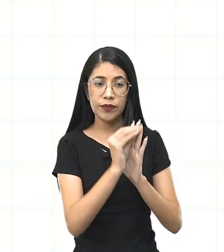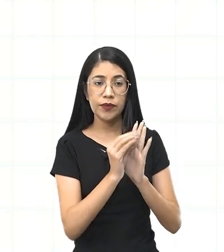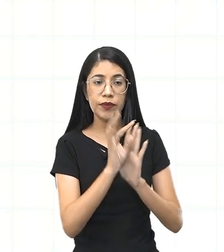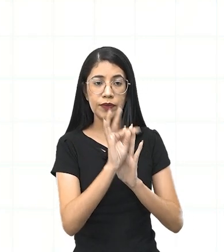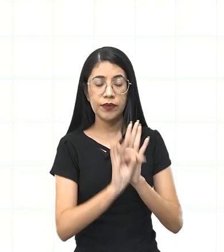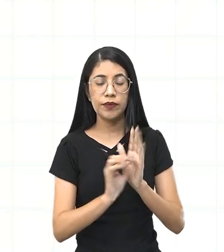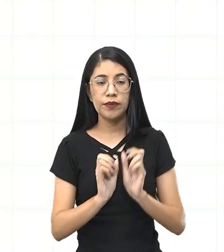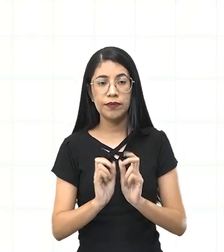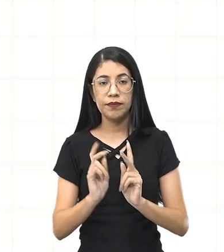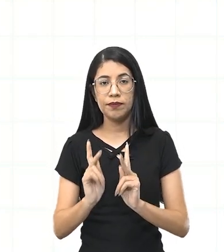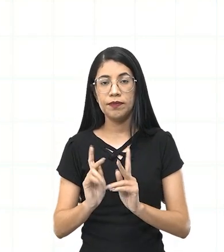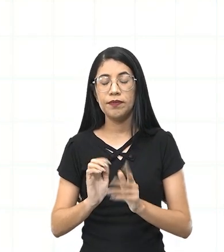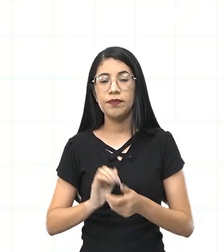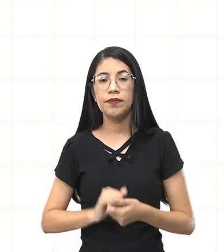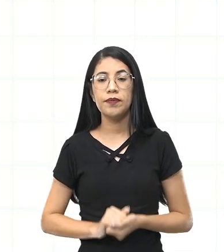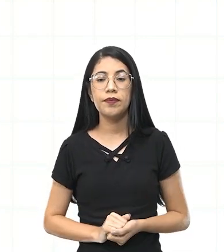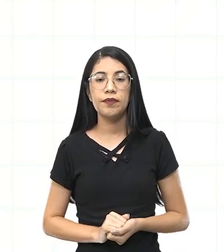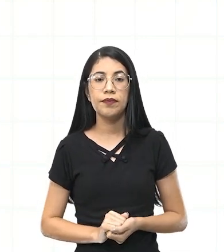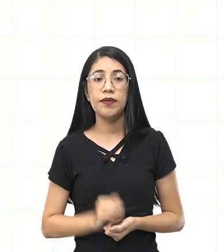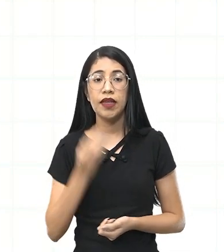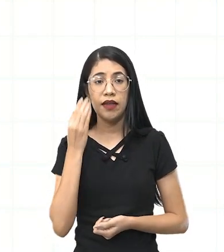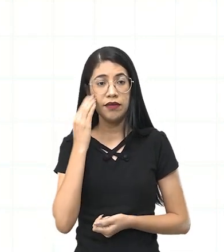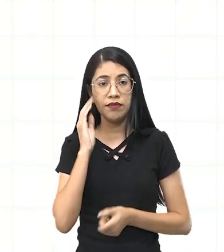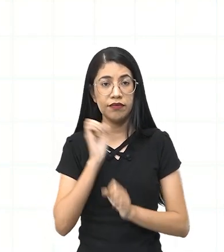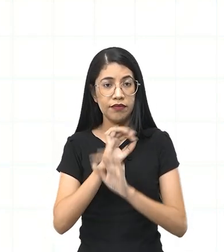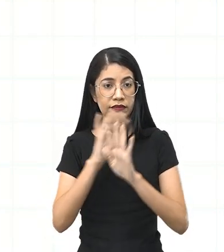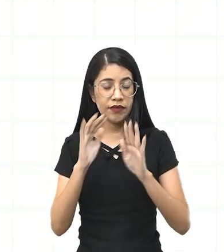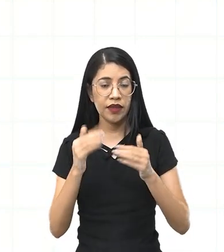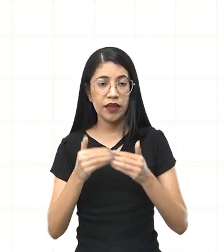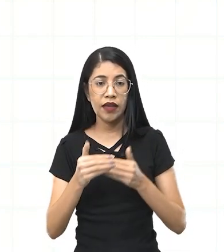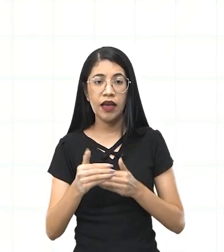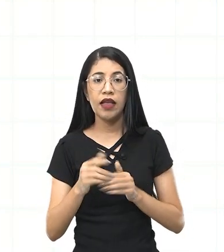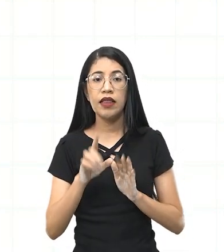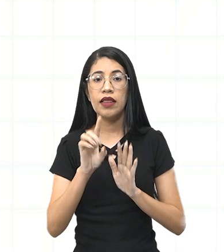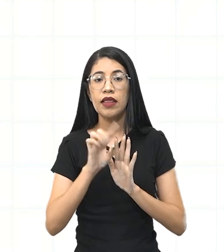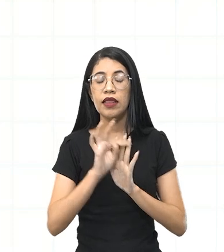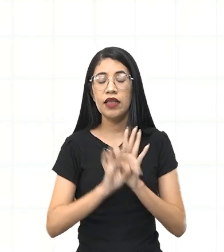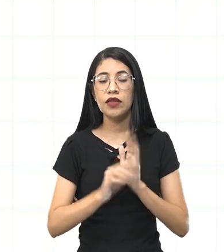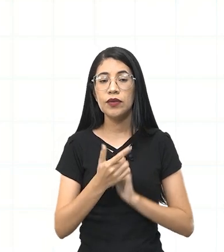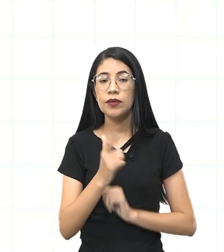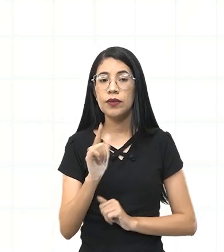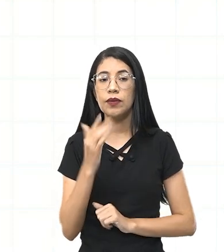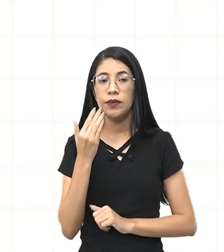texto. Certo, pessoal? Entendido, então, vamos para mais um texto, né?